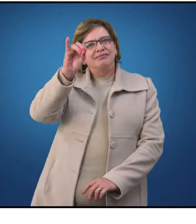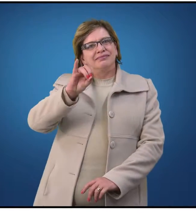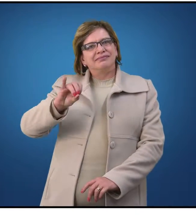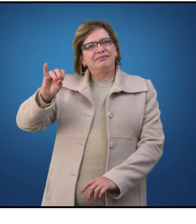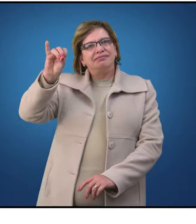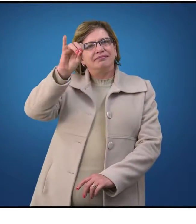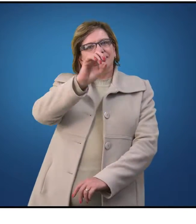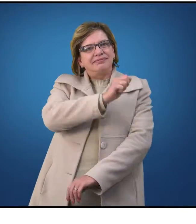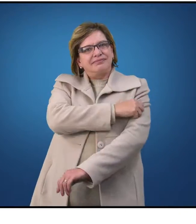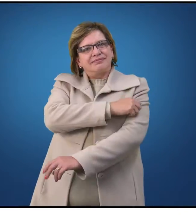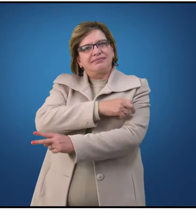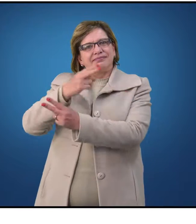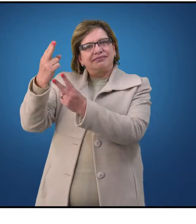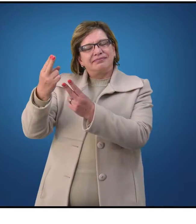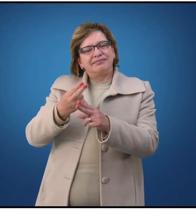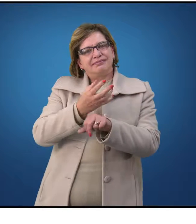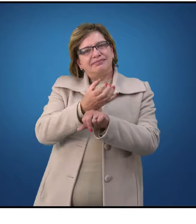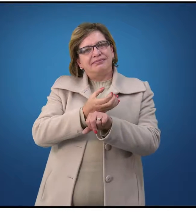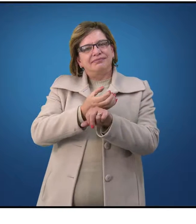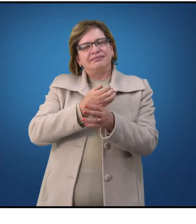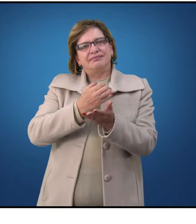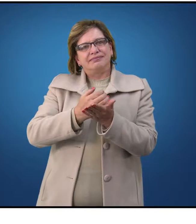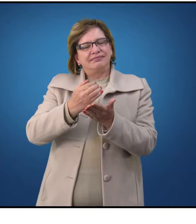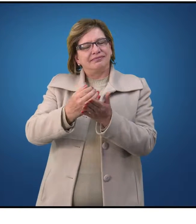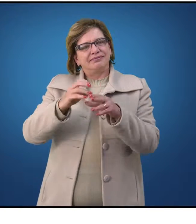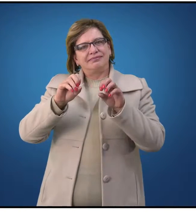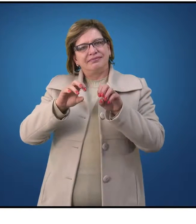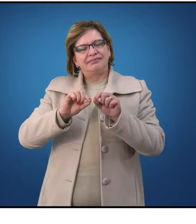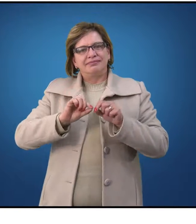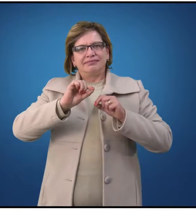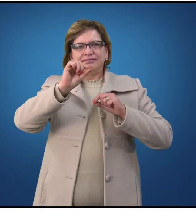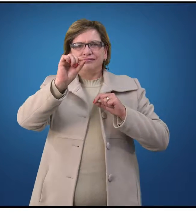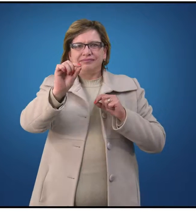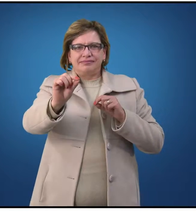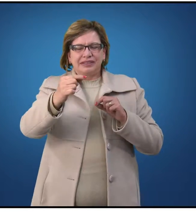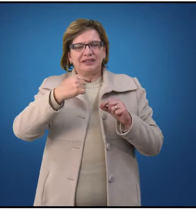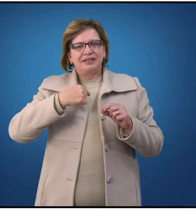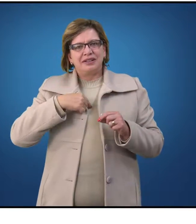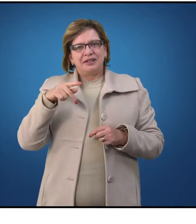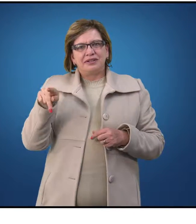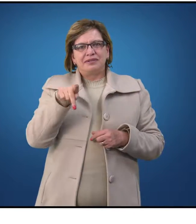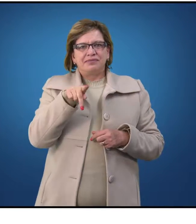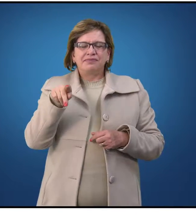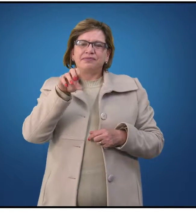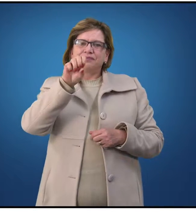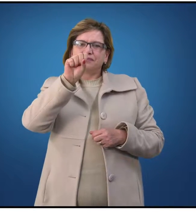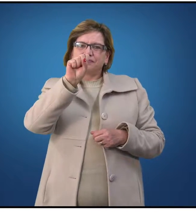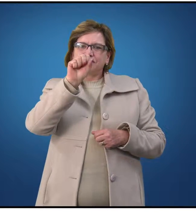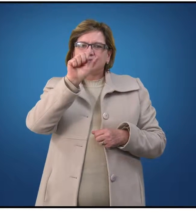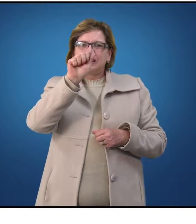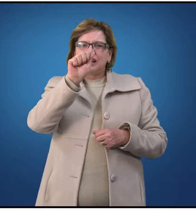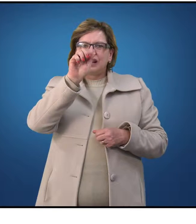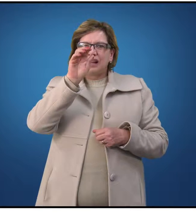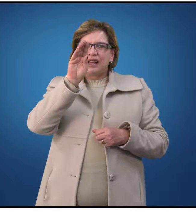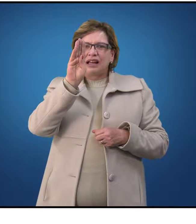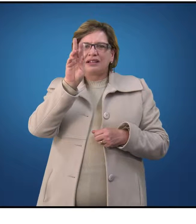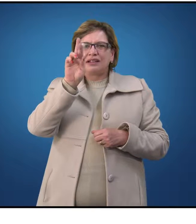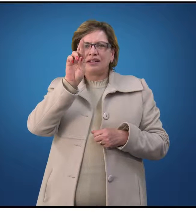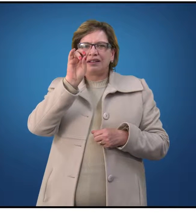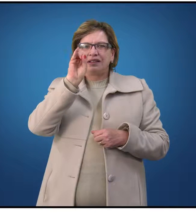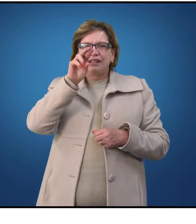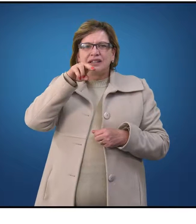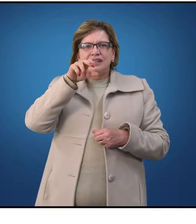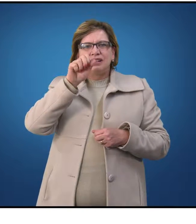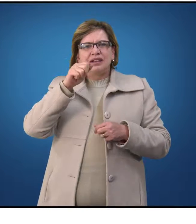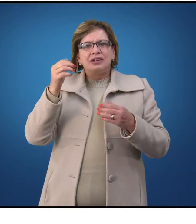Olá, alunos! Sejam bem-vindos à disciplina Introdução à Educação à Distância. Sou a professora Sabrina e hoje nós vamos conversar com a